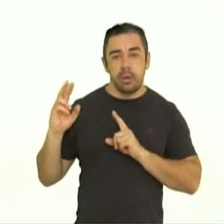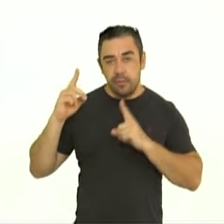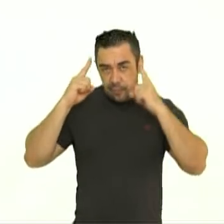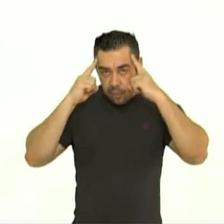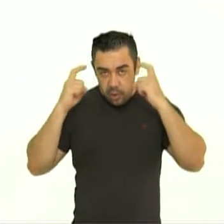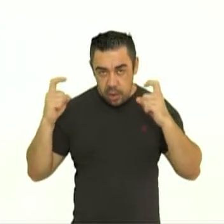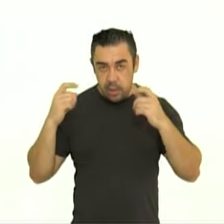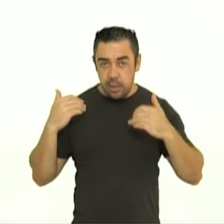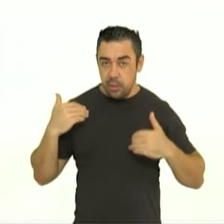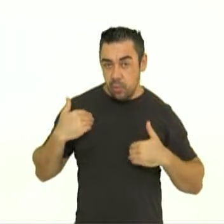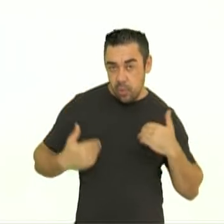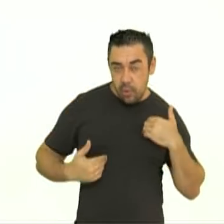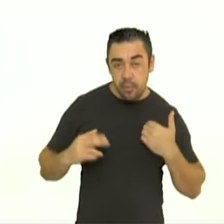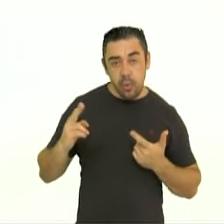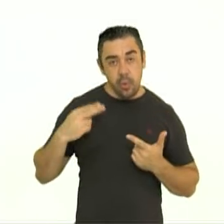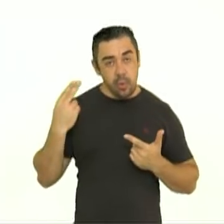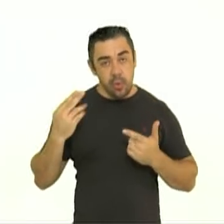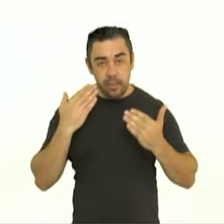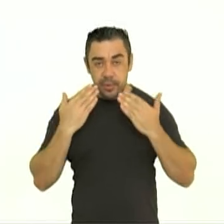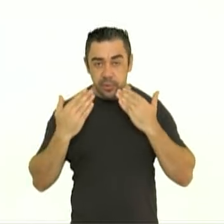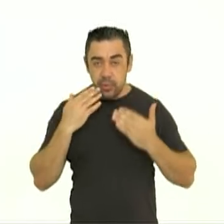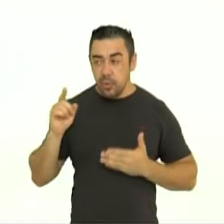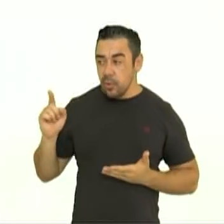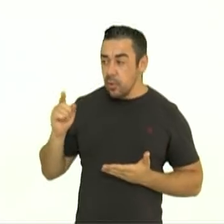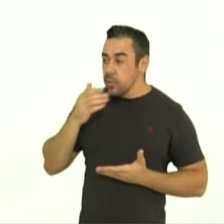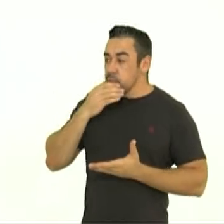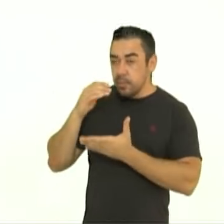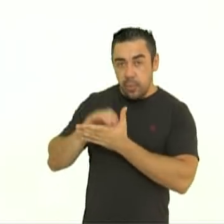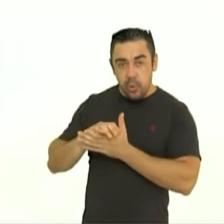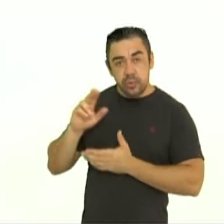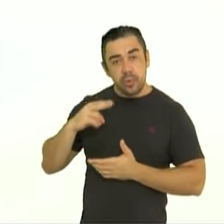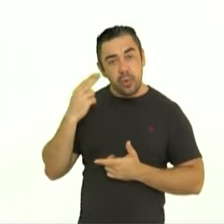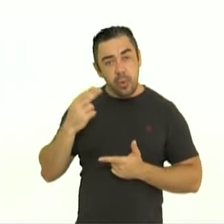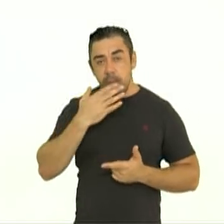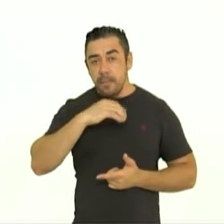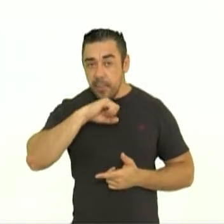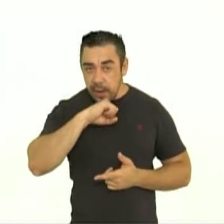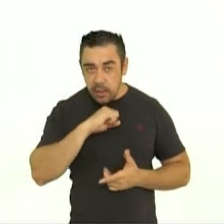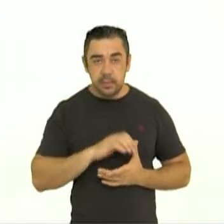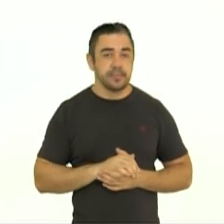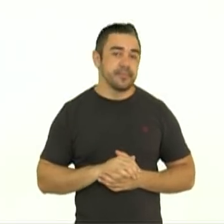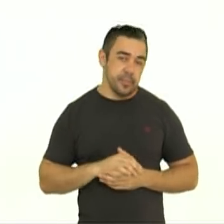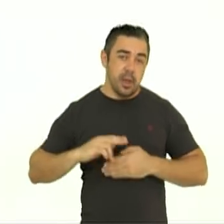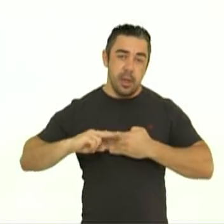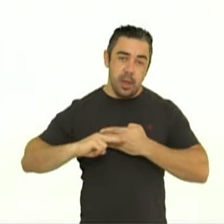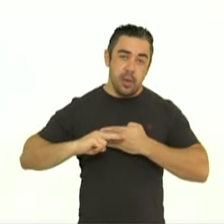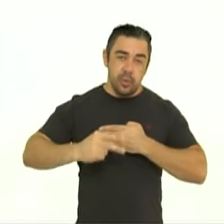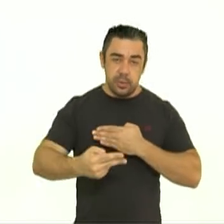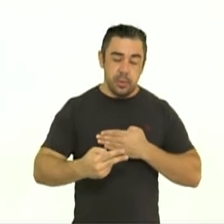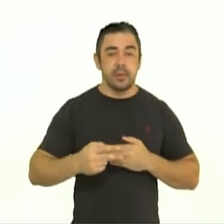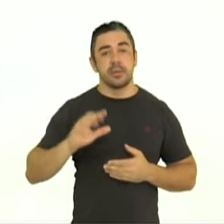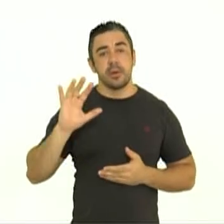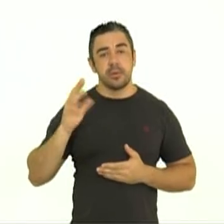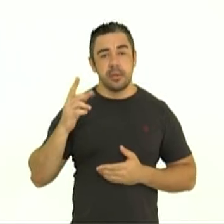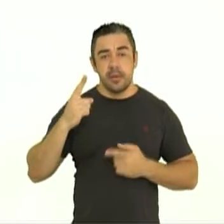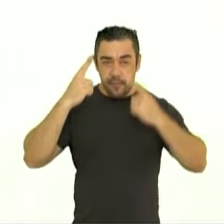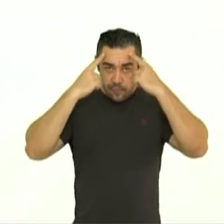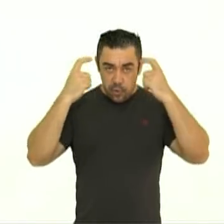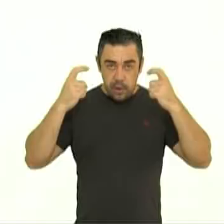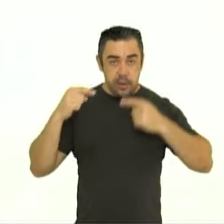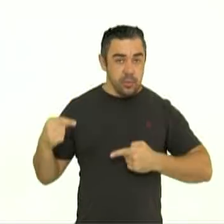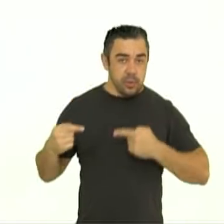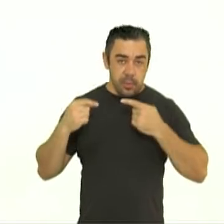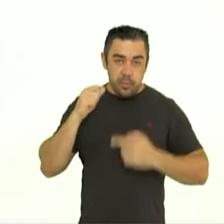ou psicológica do seu progenitor ou companheiro. Por conseguinte, o número de casos de violência contra a